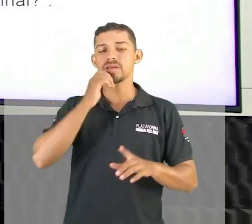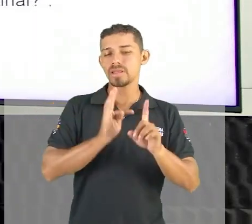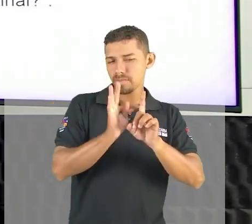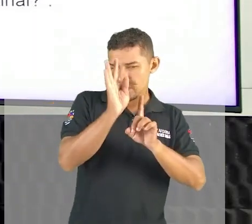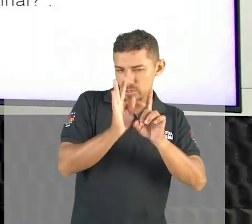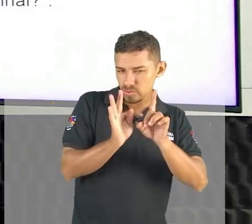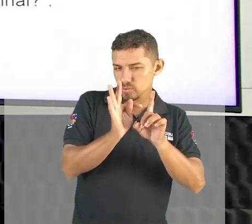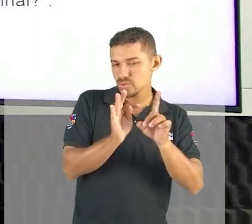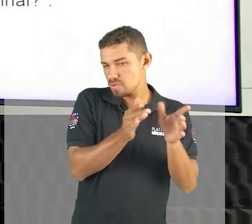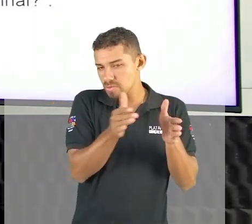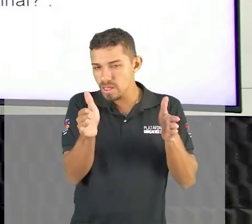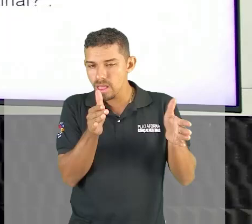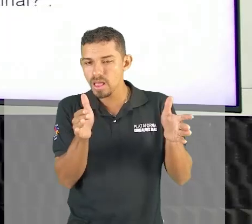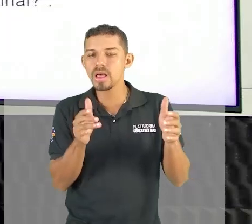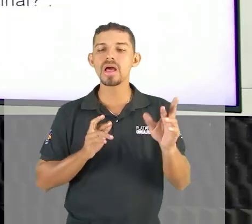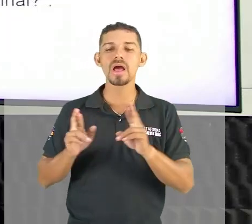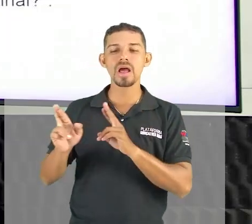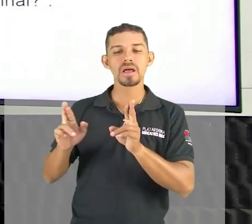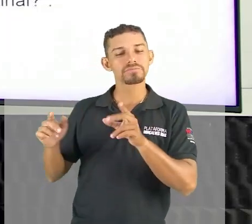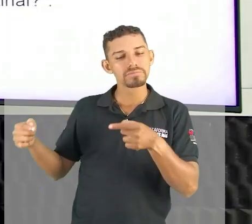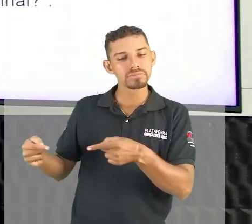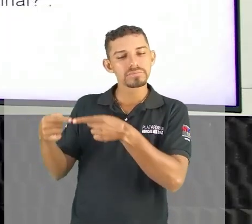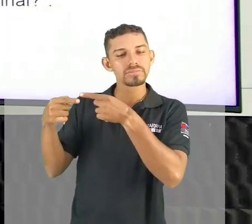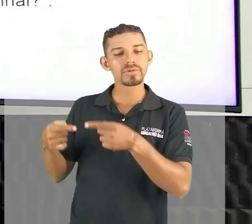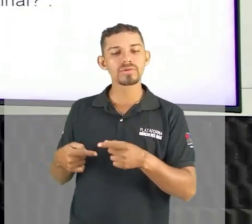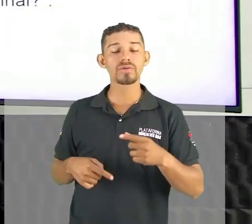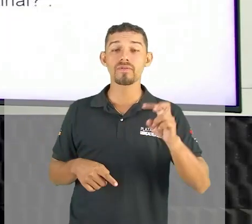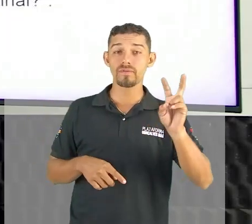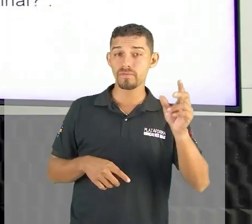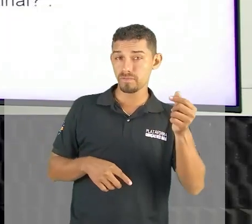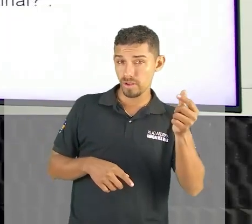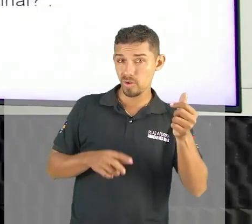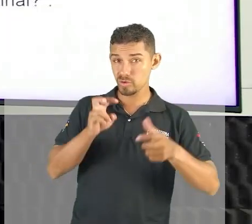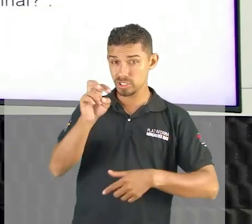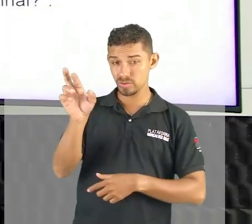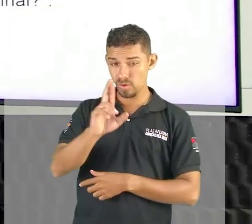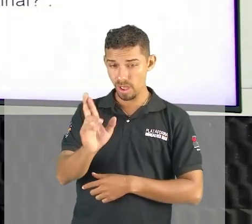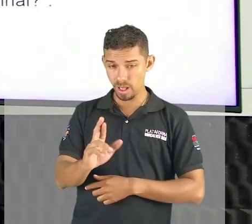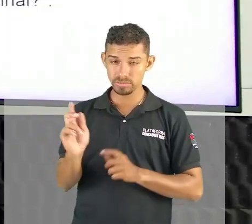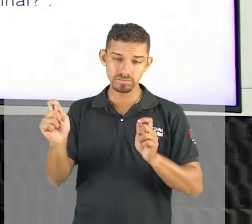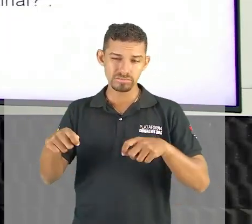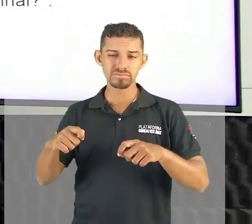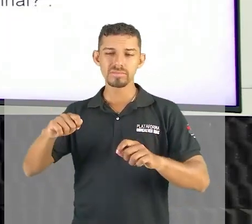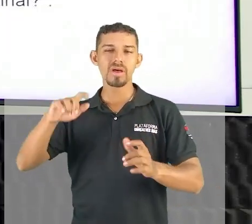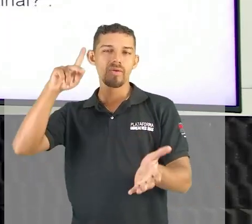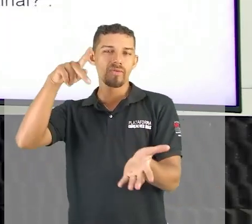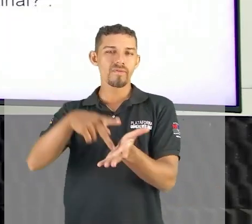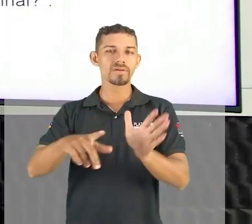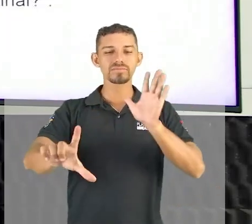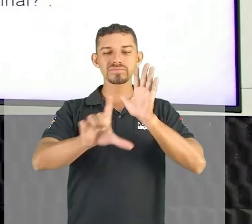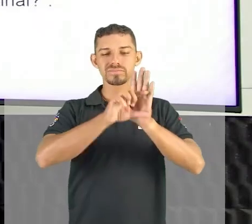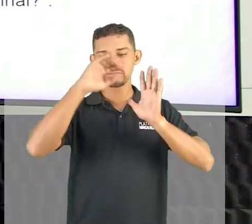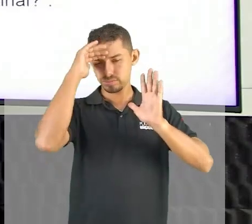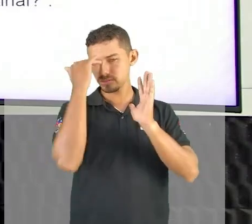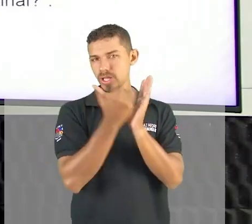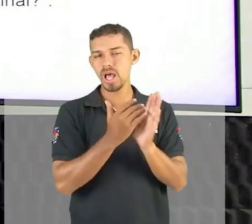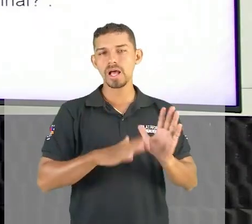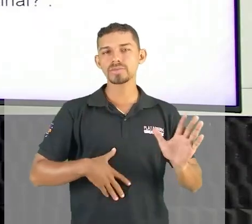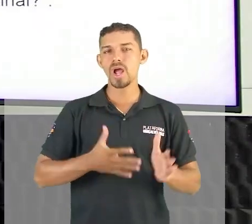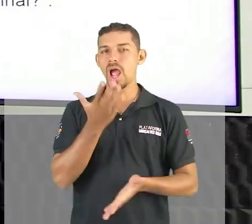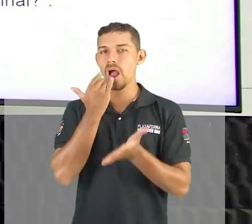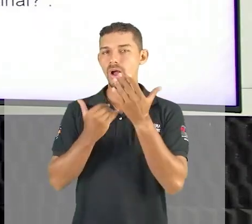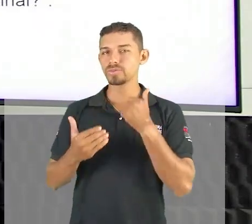estável para que a relação pecuniária no valor de r$ 5 seja plenamente legítima e capaz de saciar minha fome